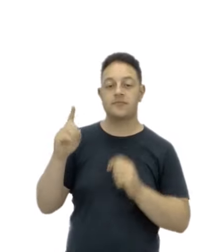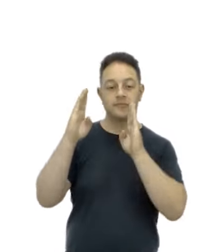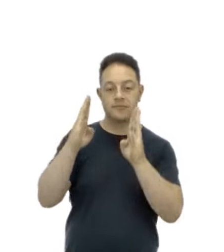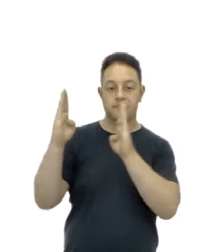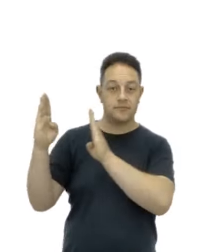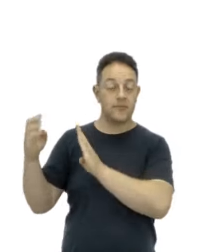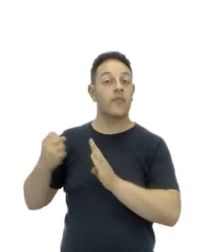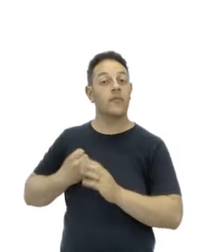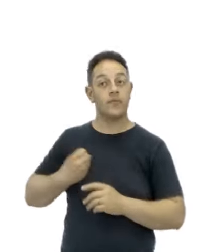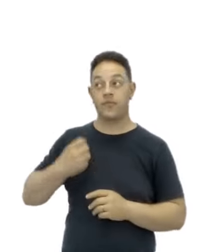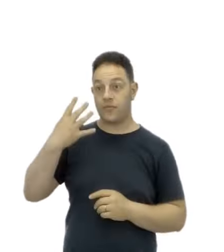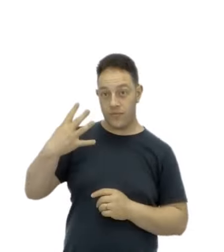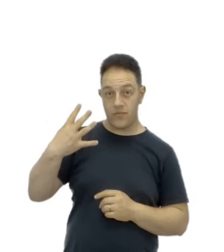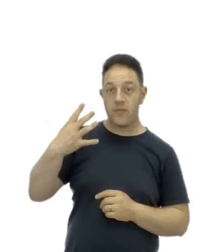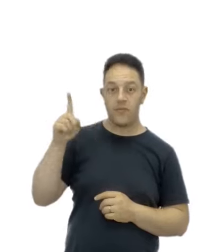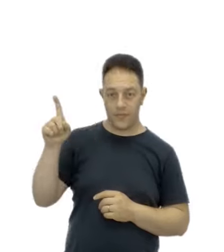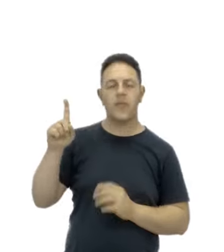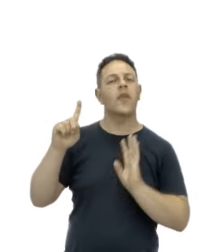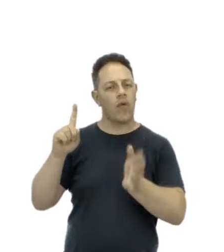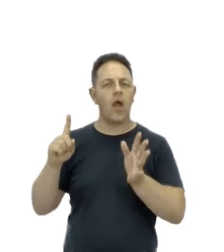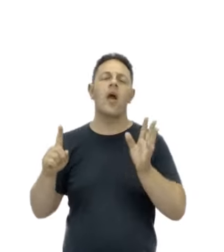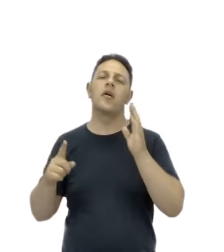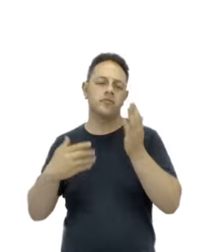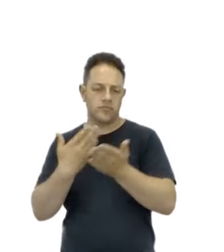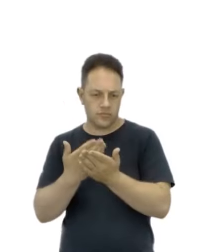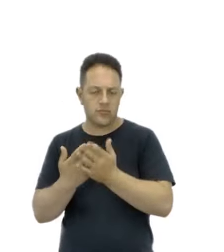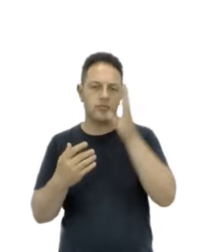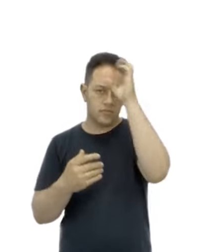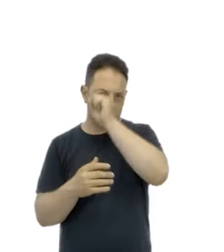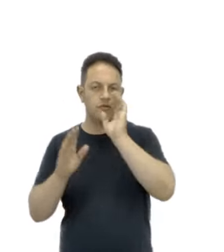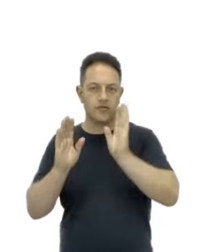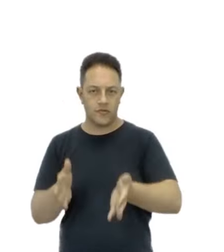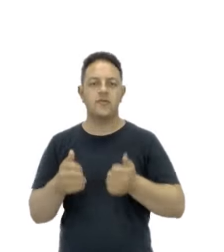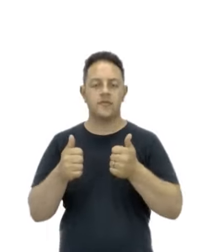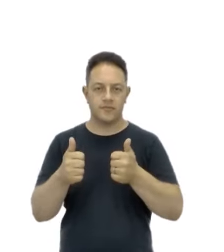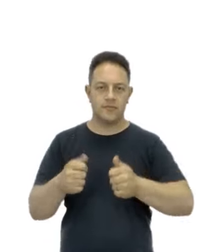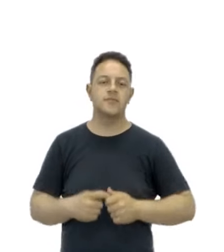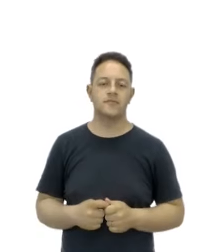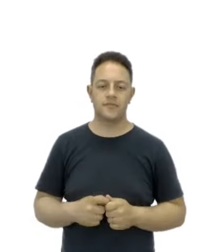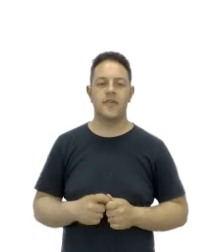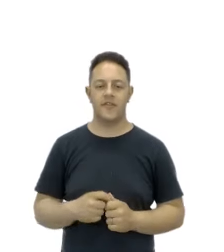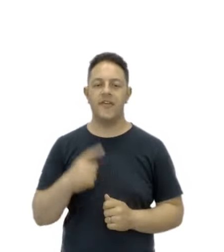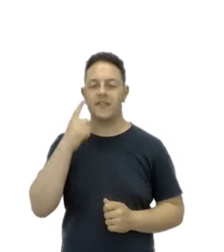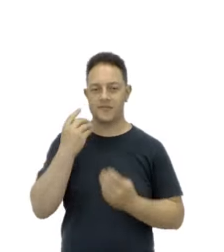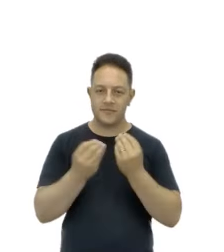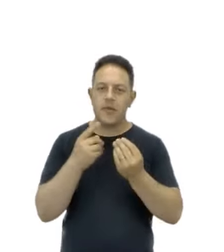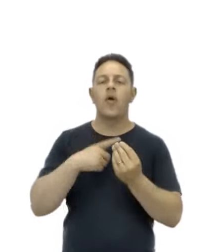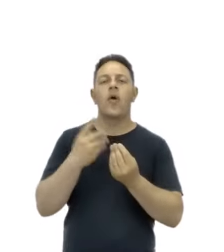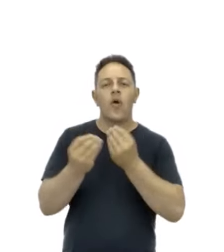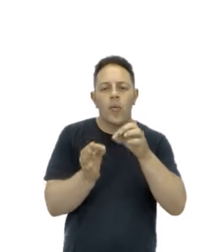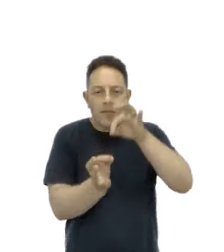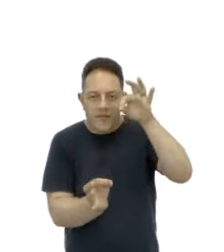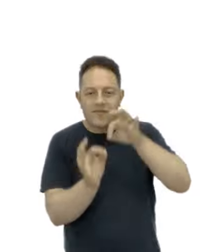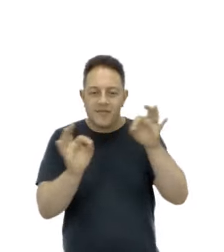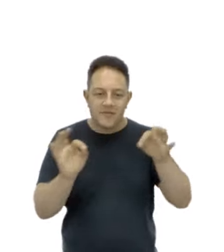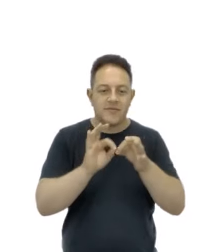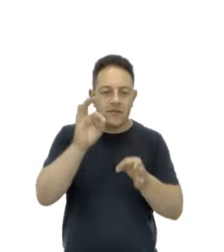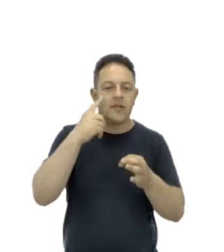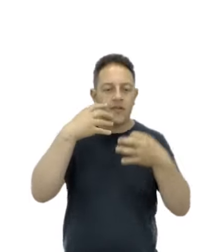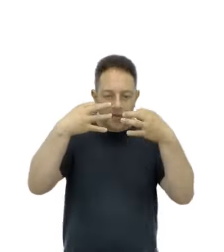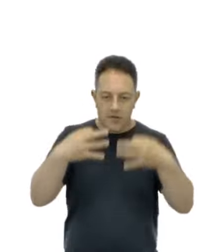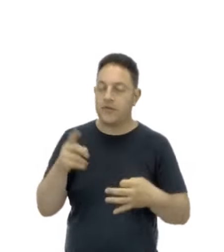didática 4, que já trabalhamos, o que contemplou? O isoformismo de medidas, com o olhar para a